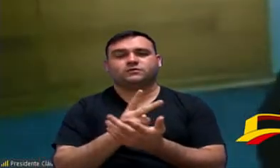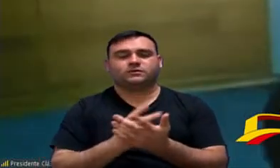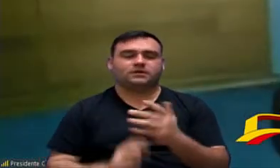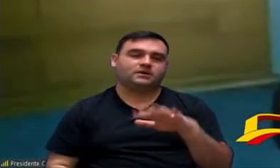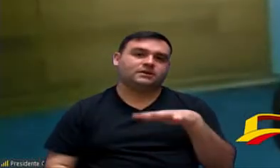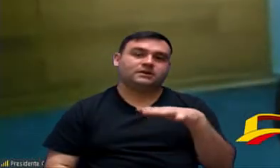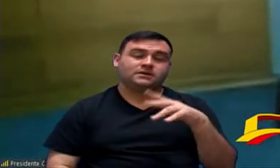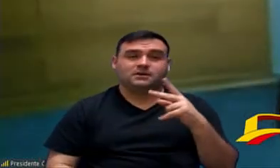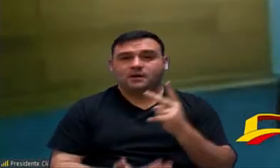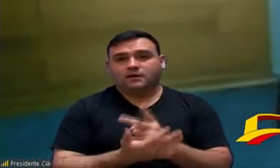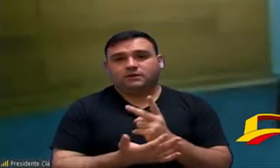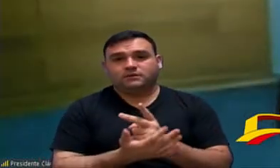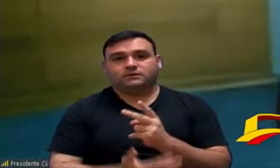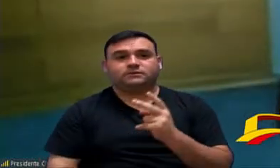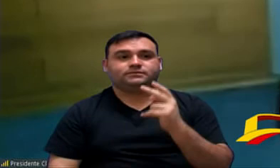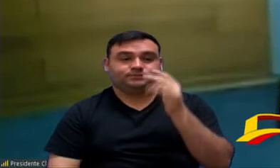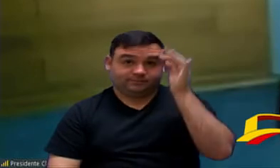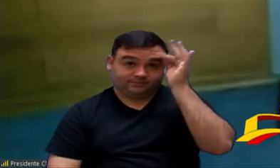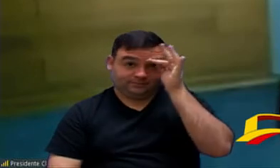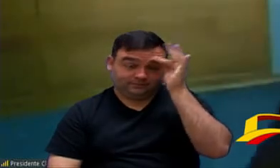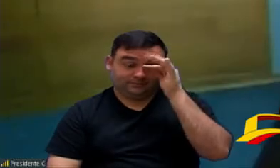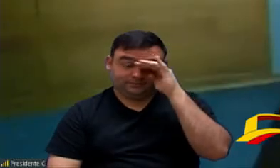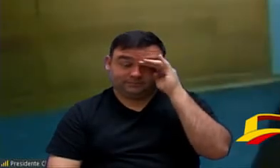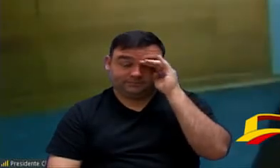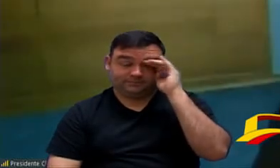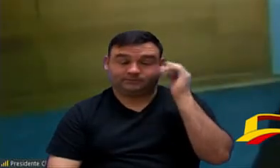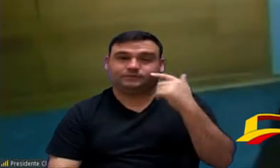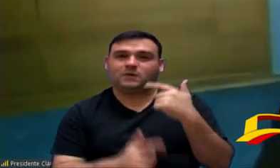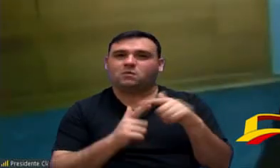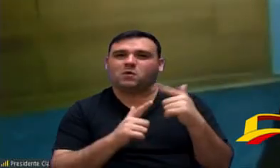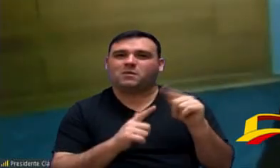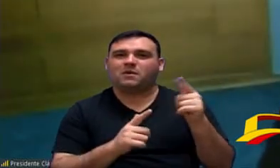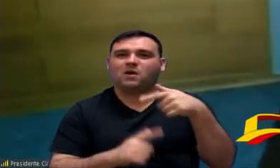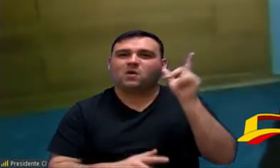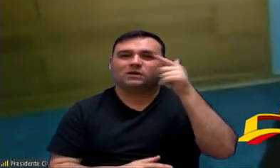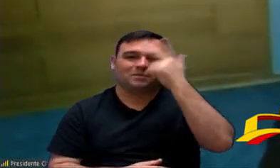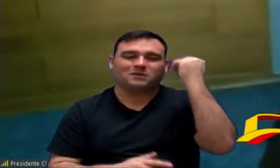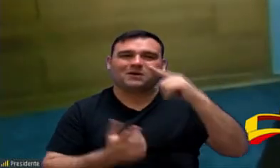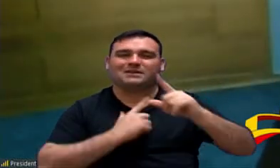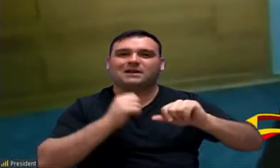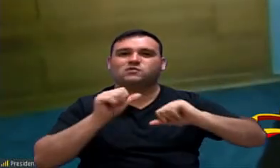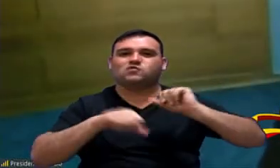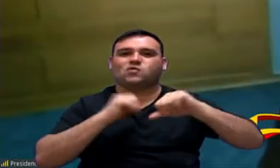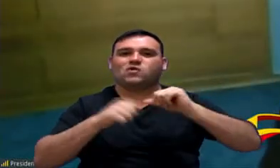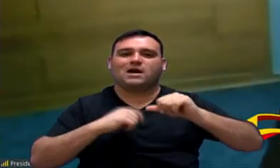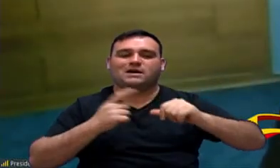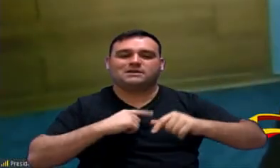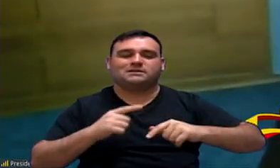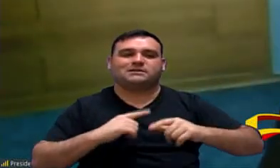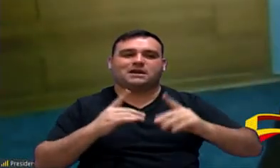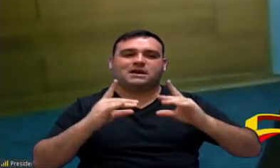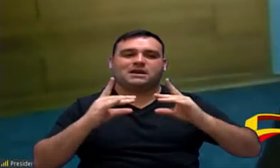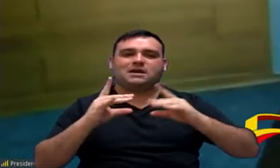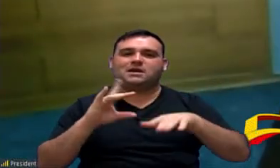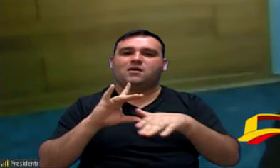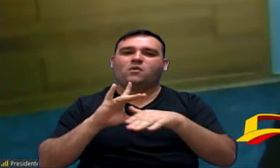vereadora, ainda, vereador Fausto, nós temos ainda o problema. Ontem o pessoal veio instalar o aparelho, porque vê só, nós